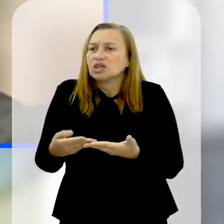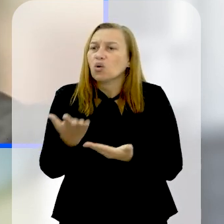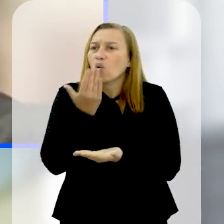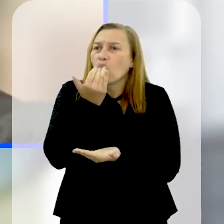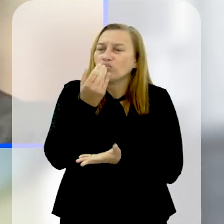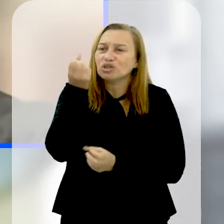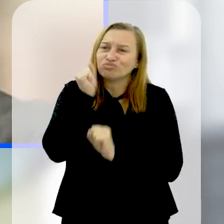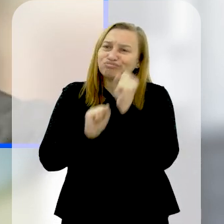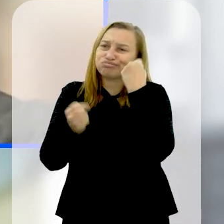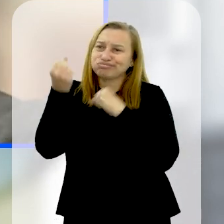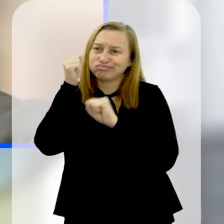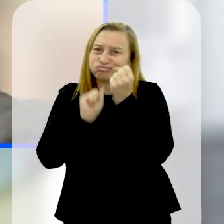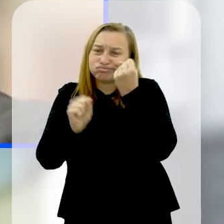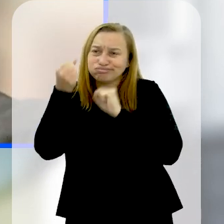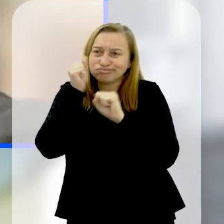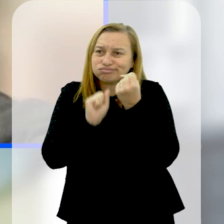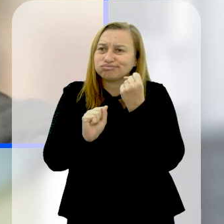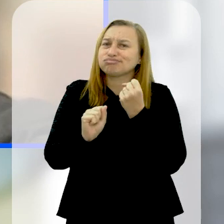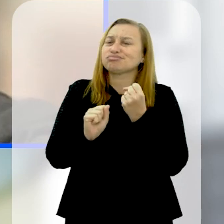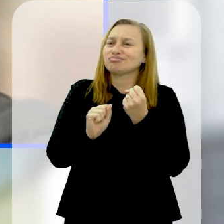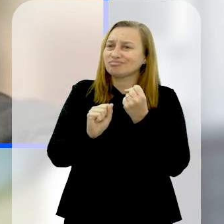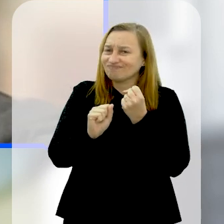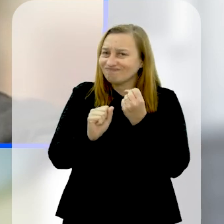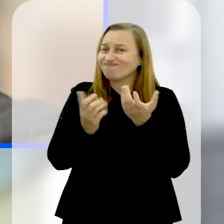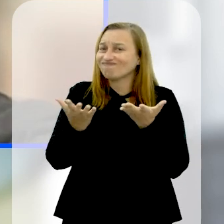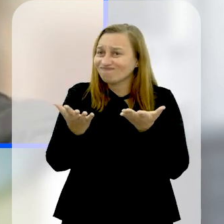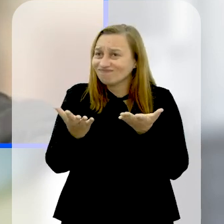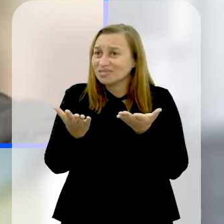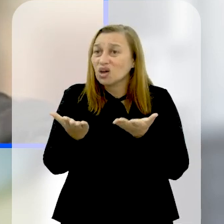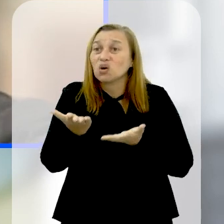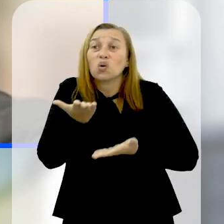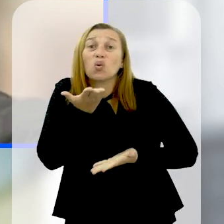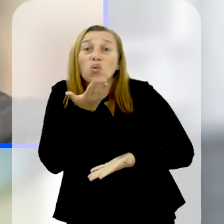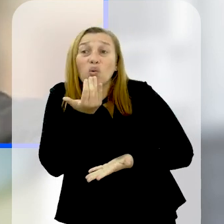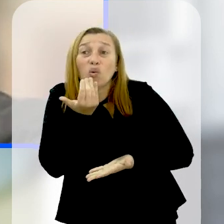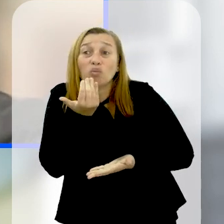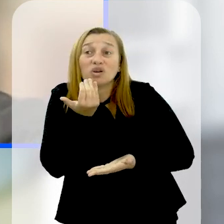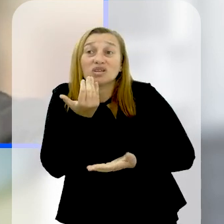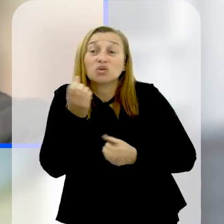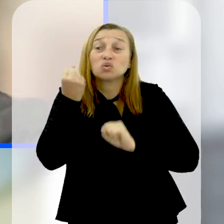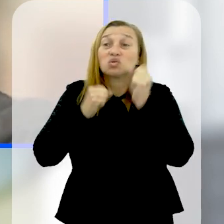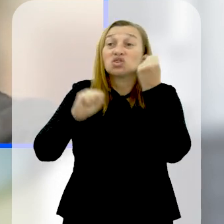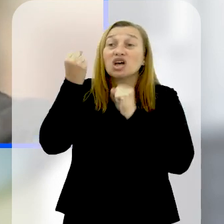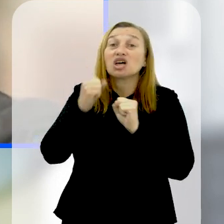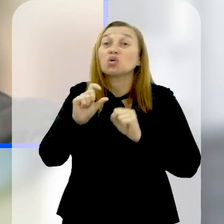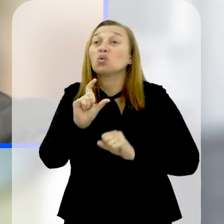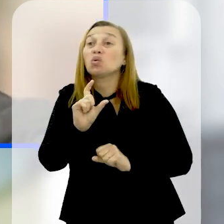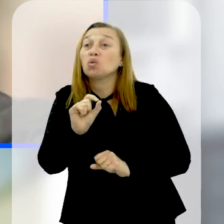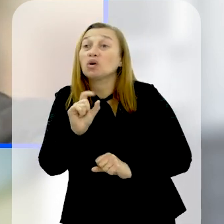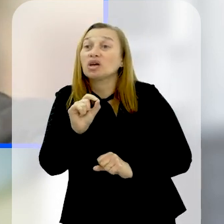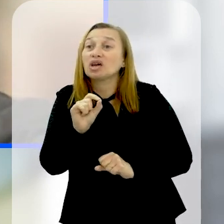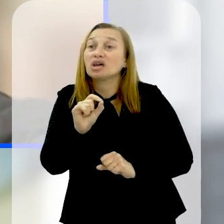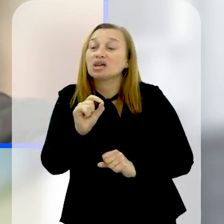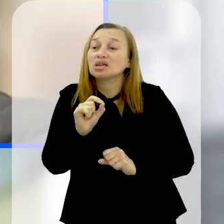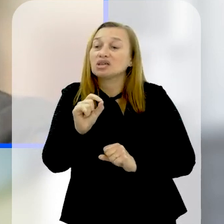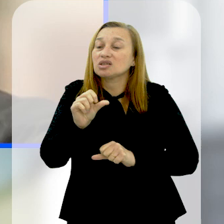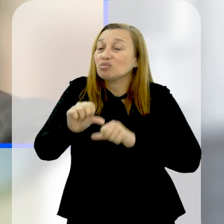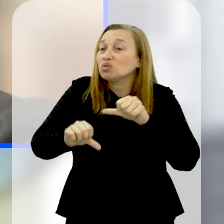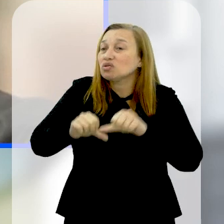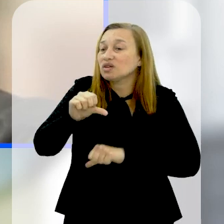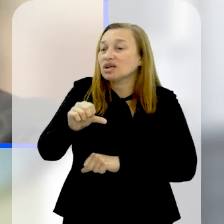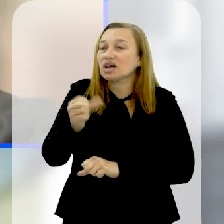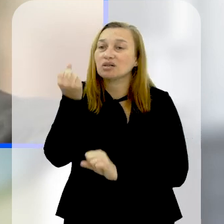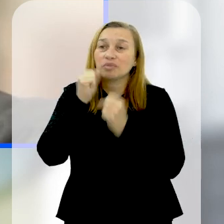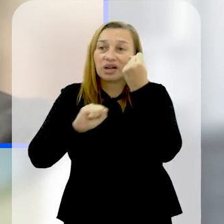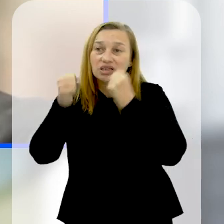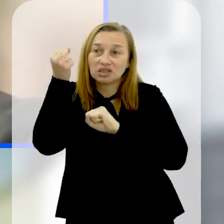de ultraprocessados. O que são alimentos ultraprocessados? São alimentos que são modificados pela indústria,